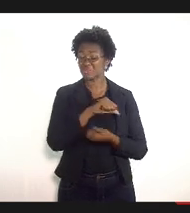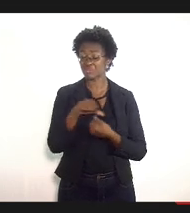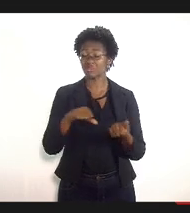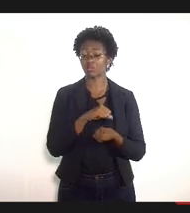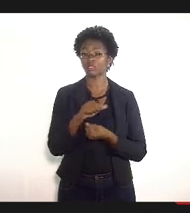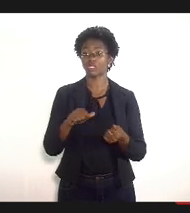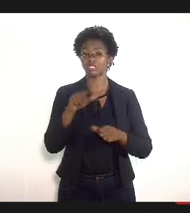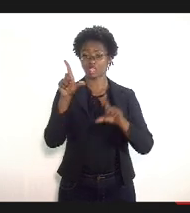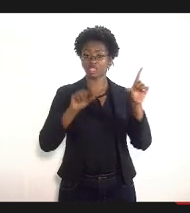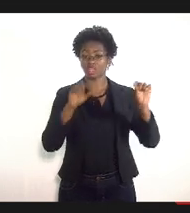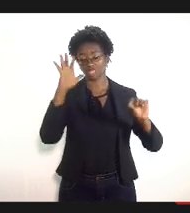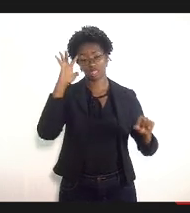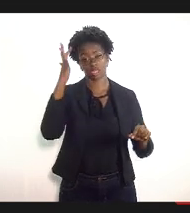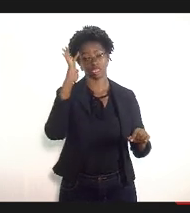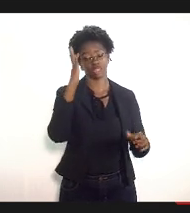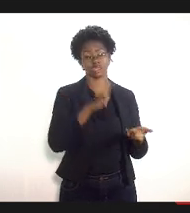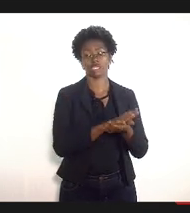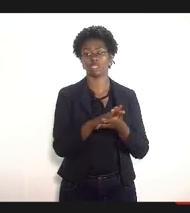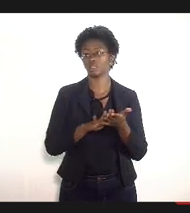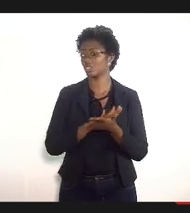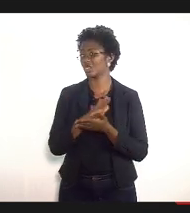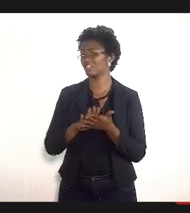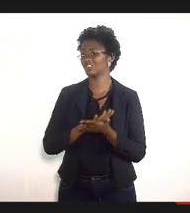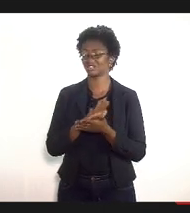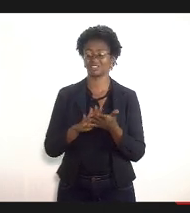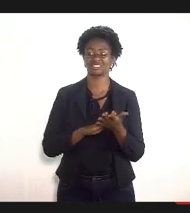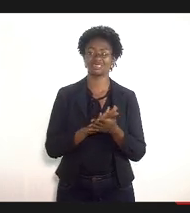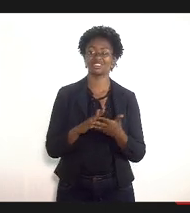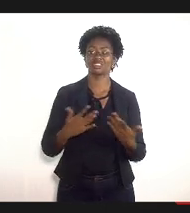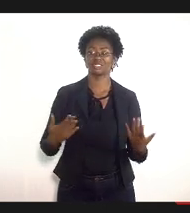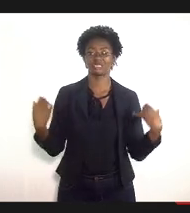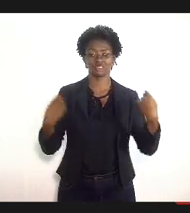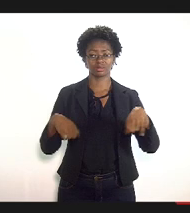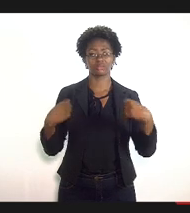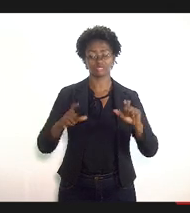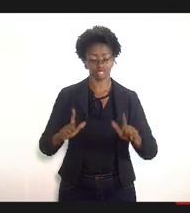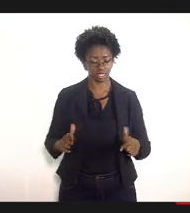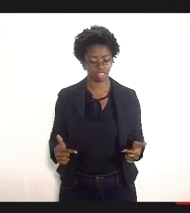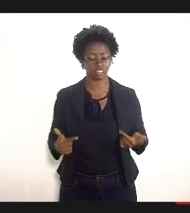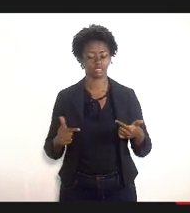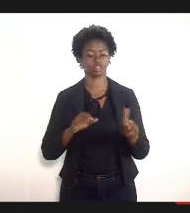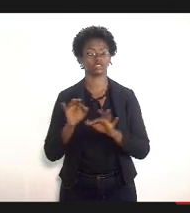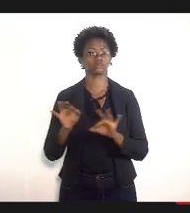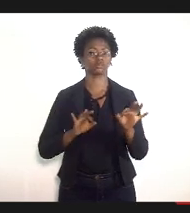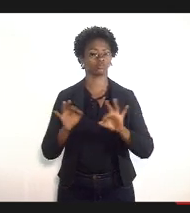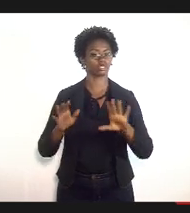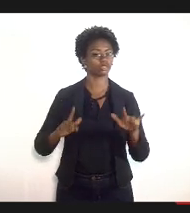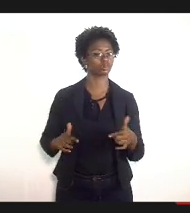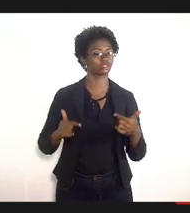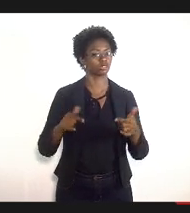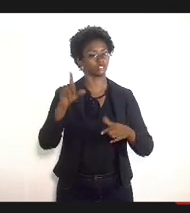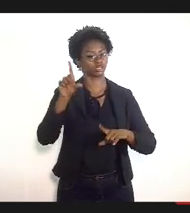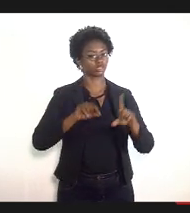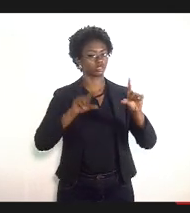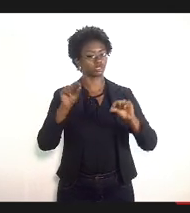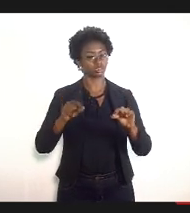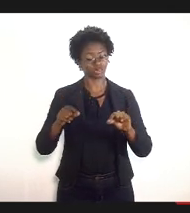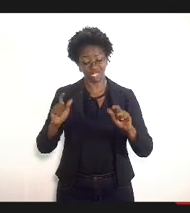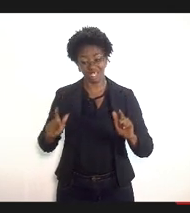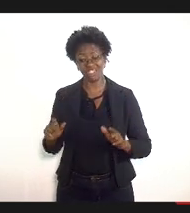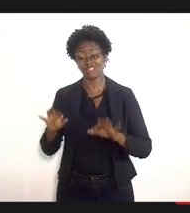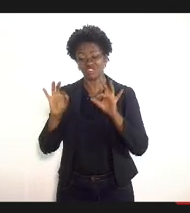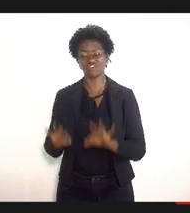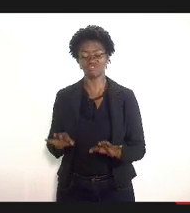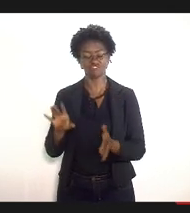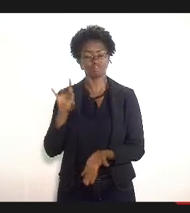da 23ª vara, nós precisamos de construir ações no sentido que essa decisão seja aplicada. Como é